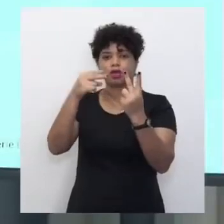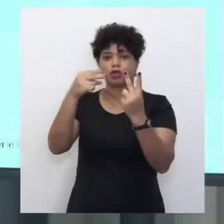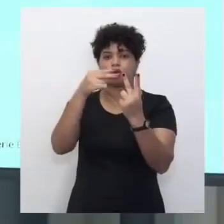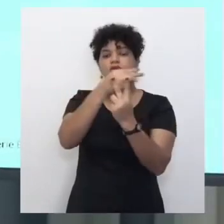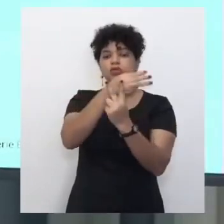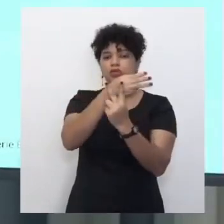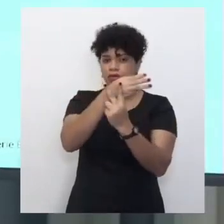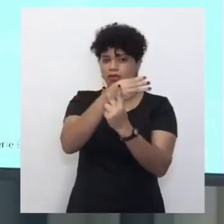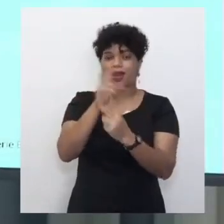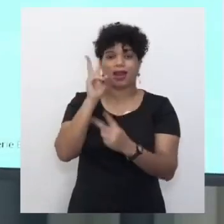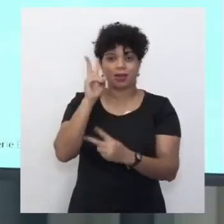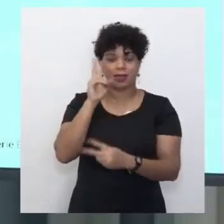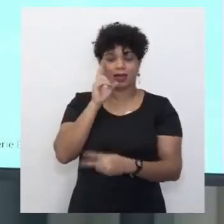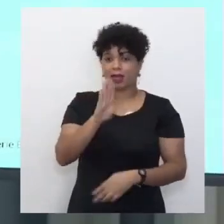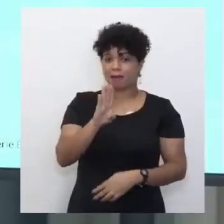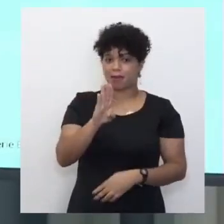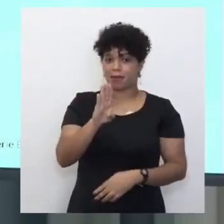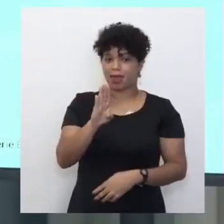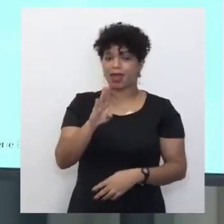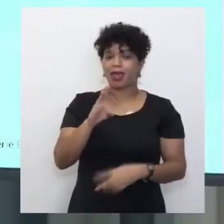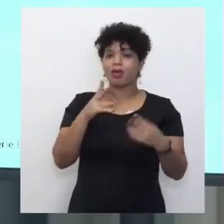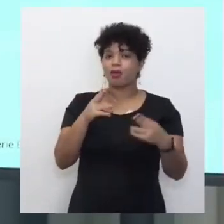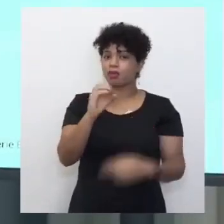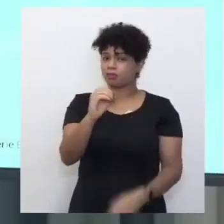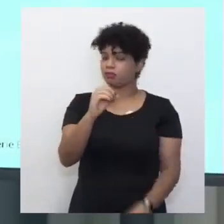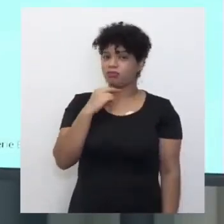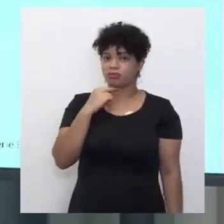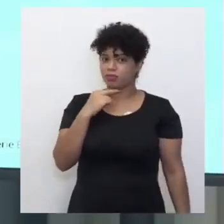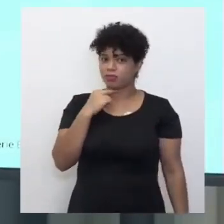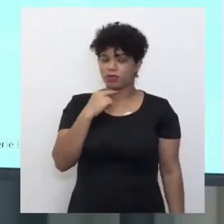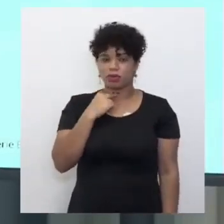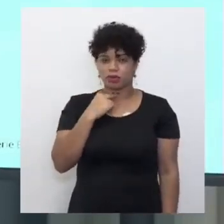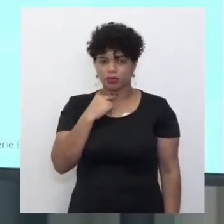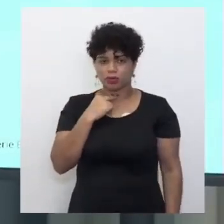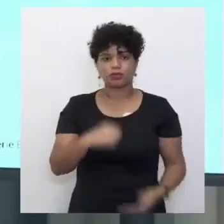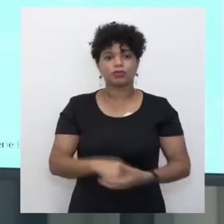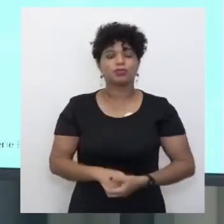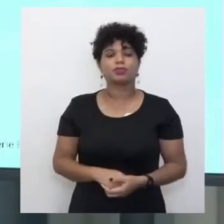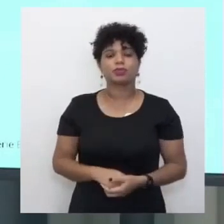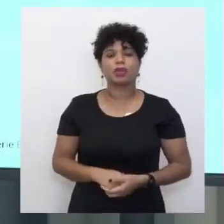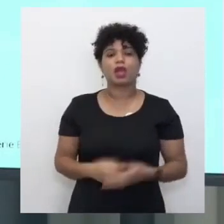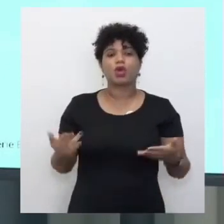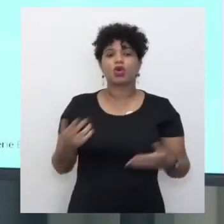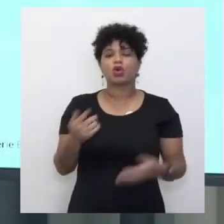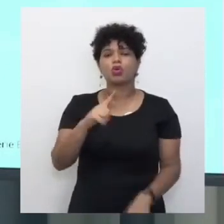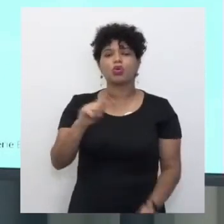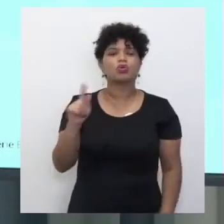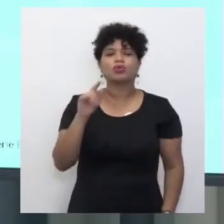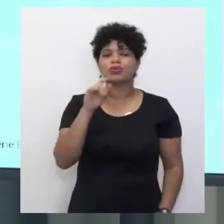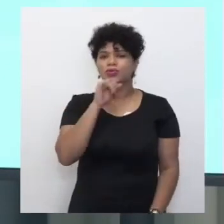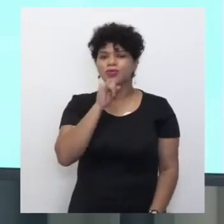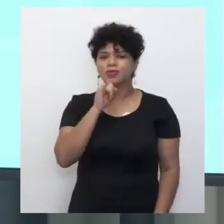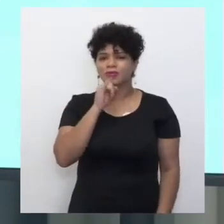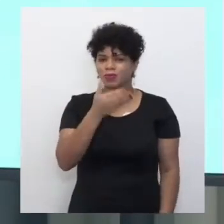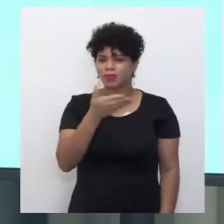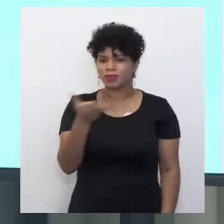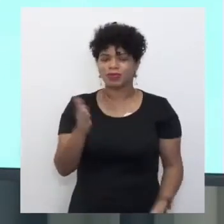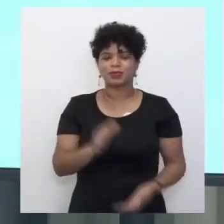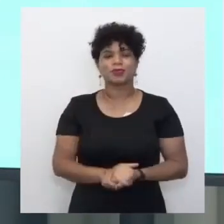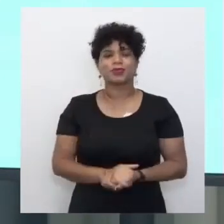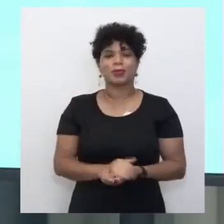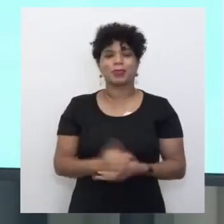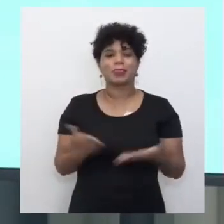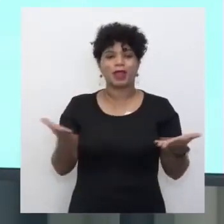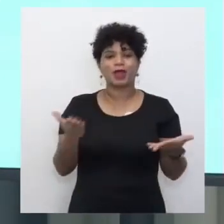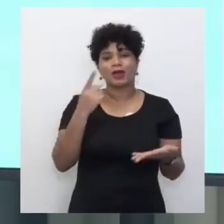0, certo? Muito bem. Então, vamos para o nosso último exemplo.